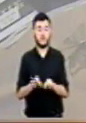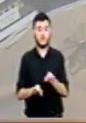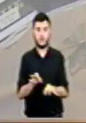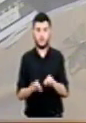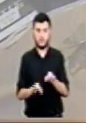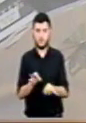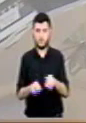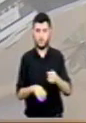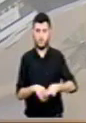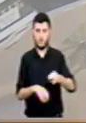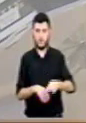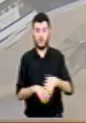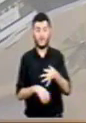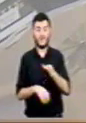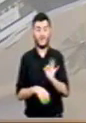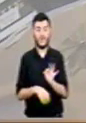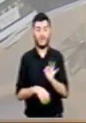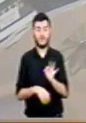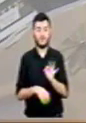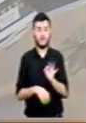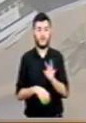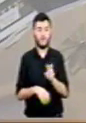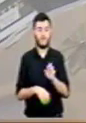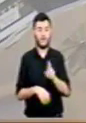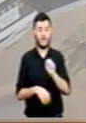Seção Judiciária do Distrito Federal.